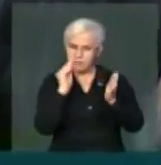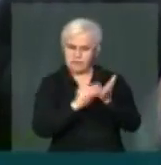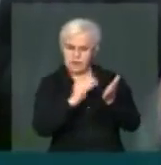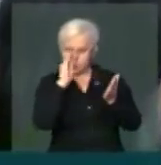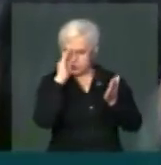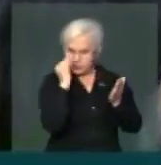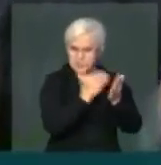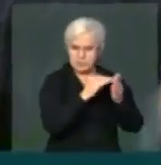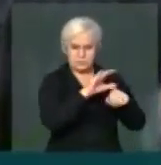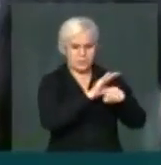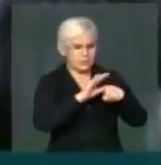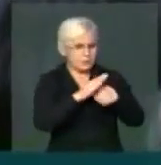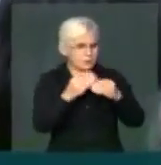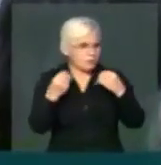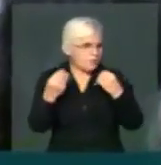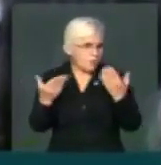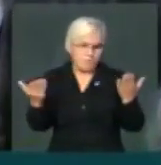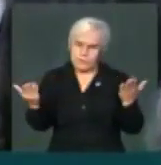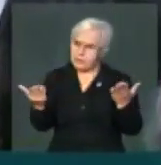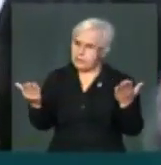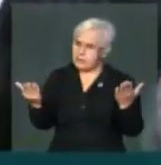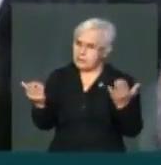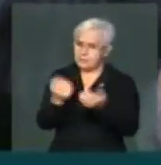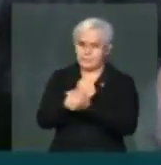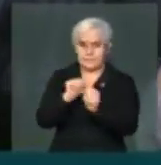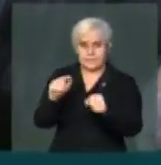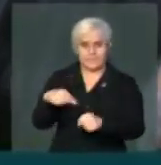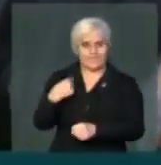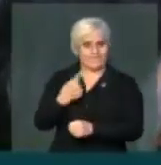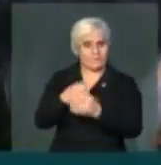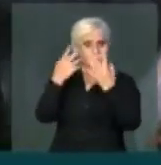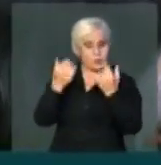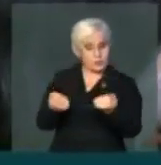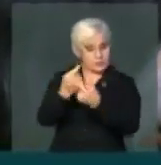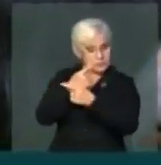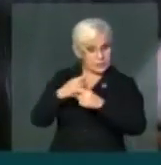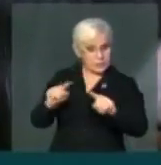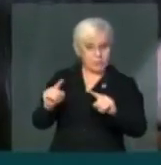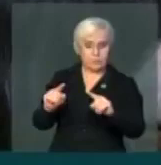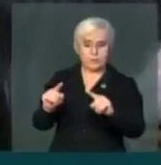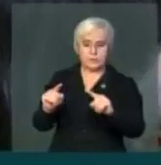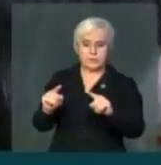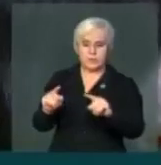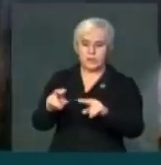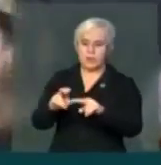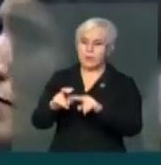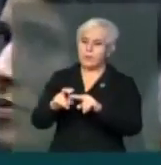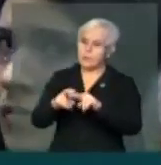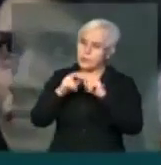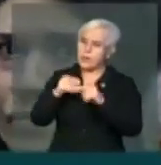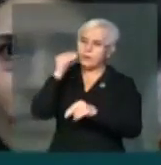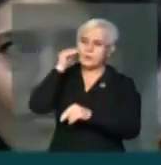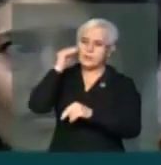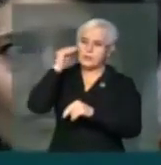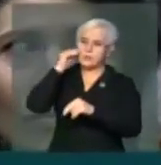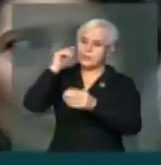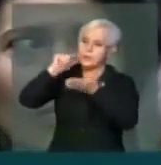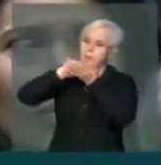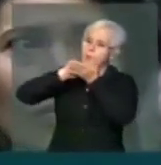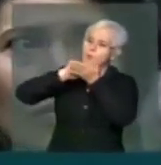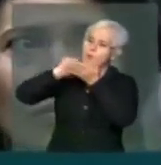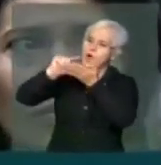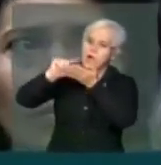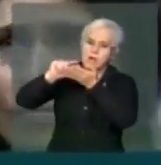feito aqui agora. Portanto, o nosso repúdio, porque estão tentando esvaziar